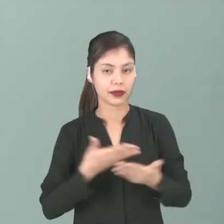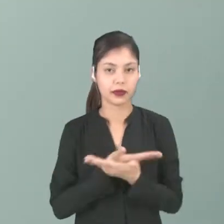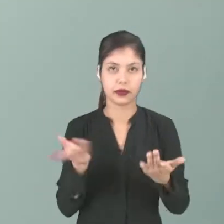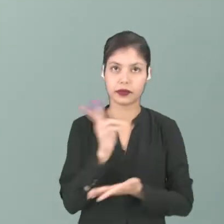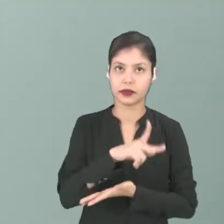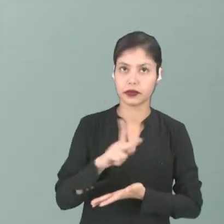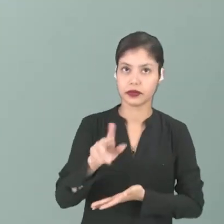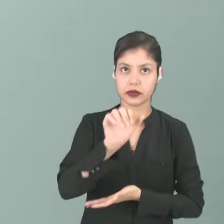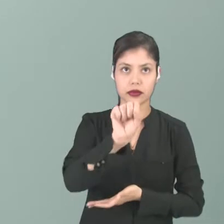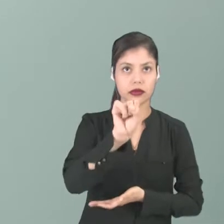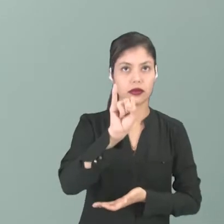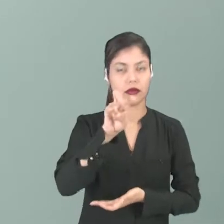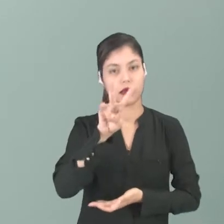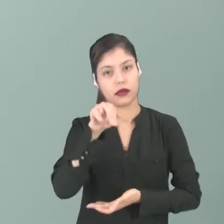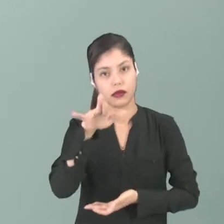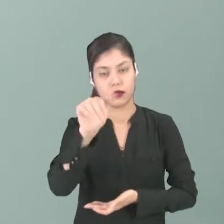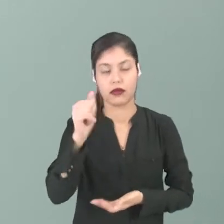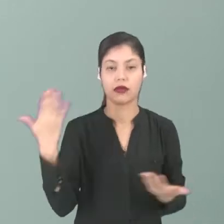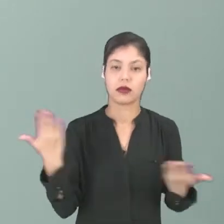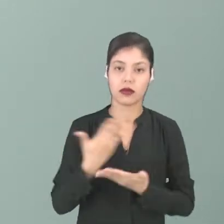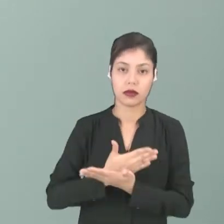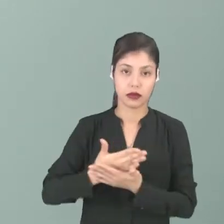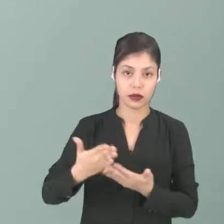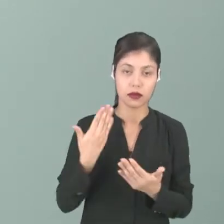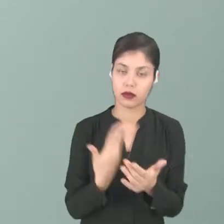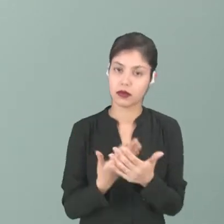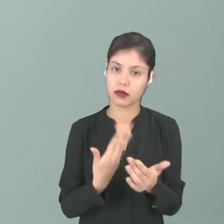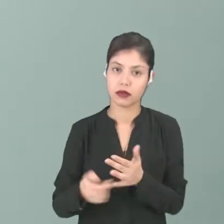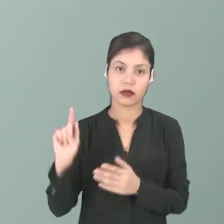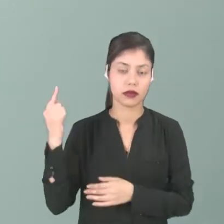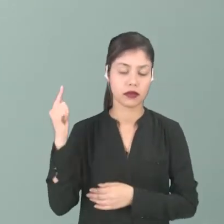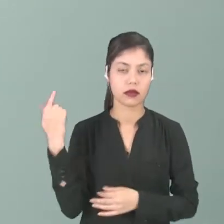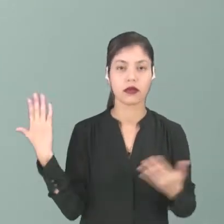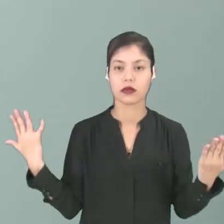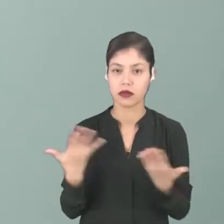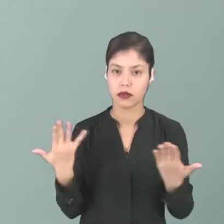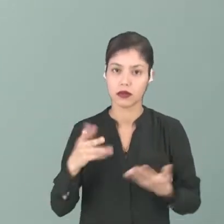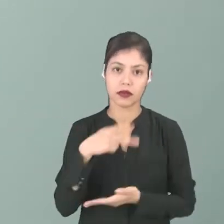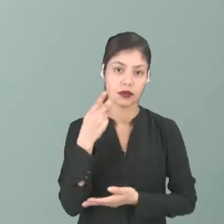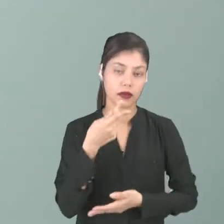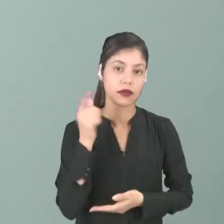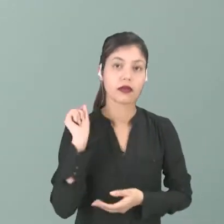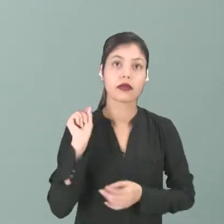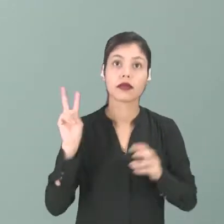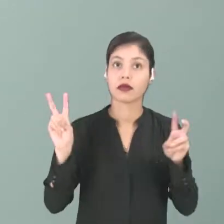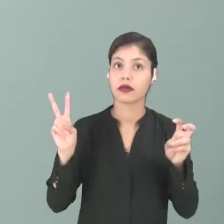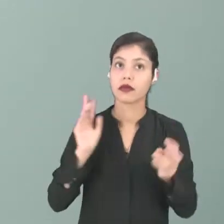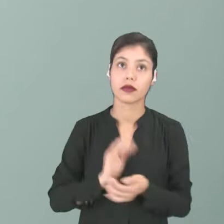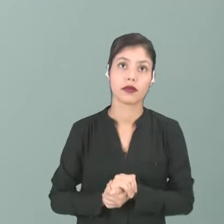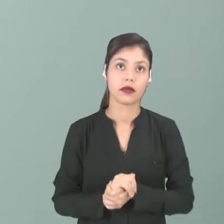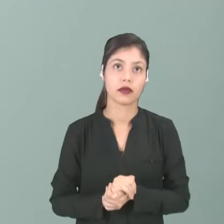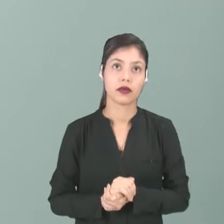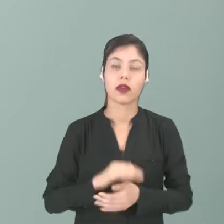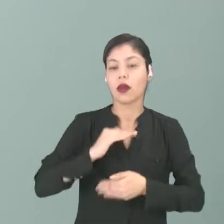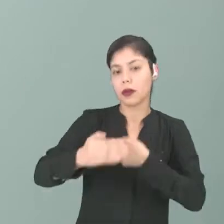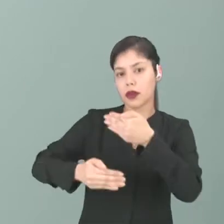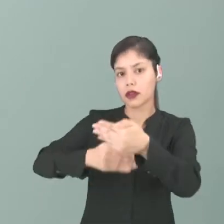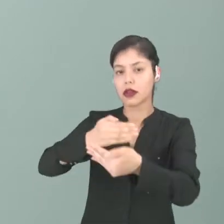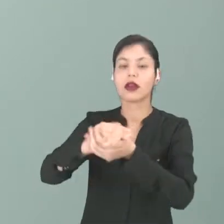pessoal, sou a professora Silvana, vamos iniciar mais uma aula de Geografia e hoje nós vamos falar sobre a ocupação da